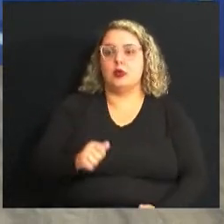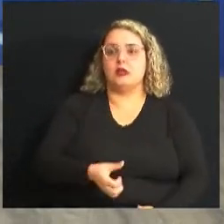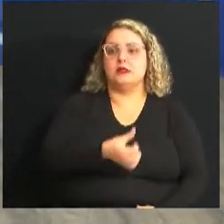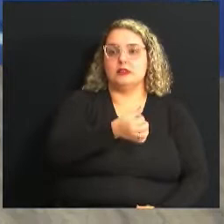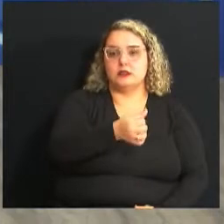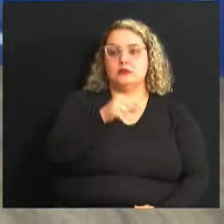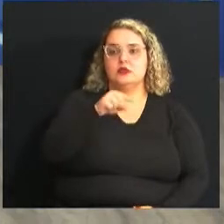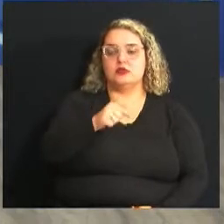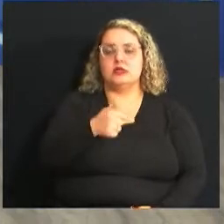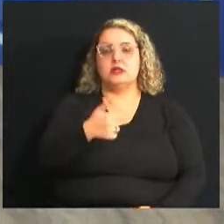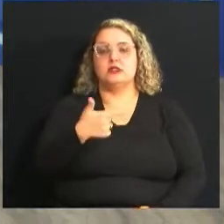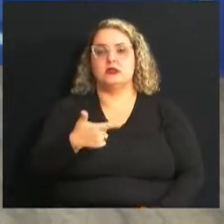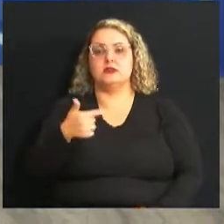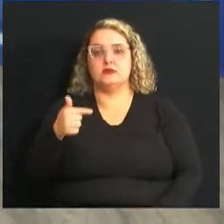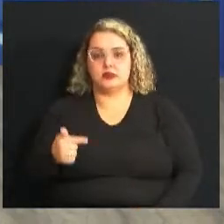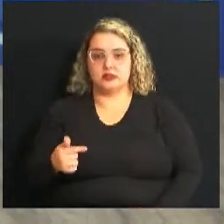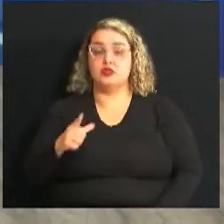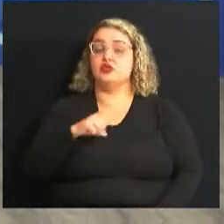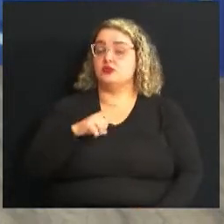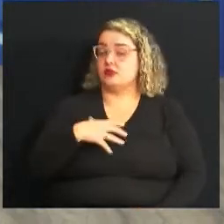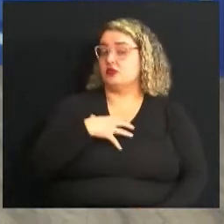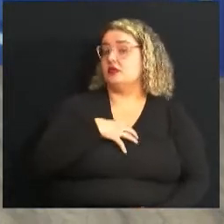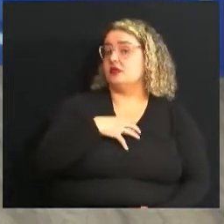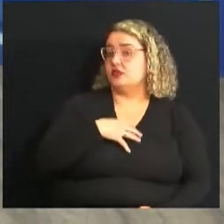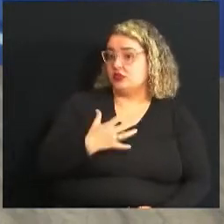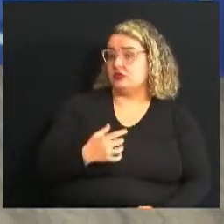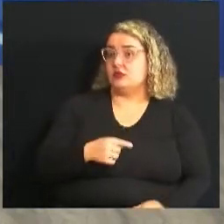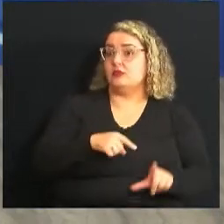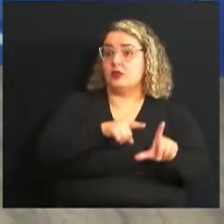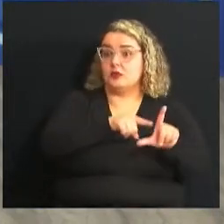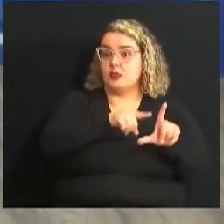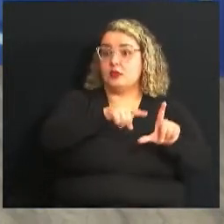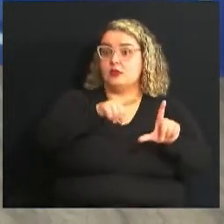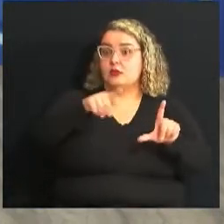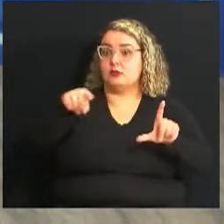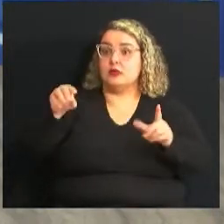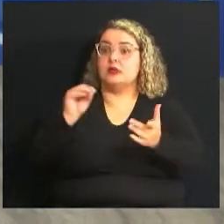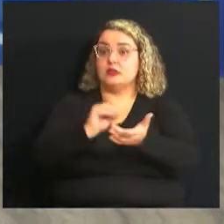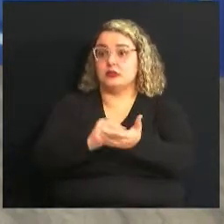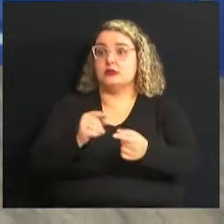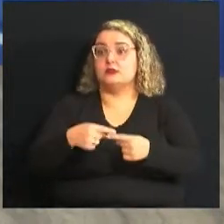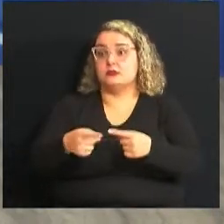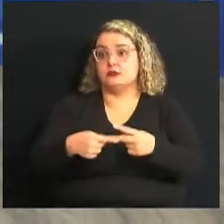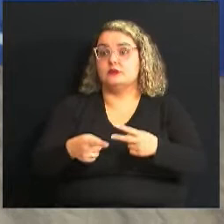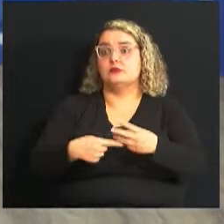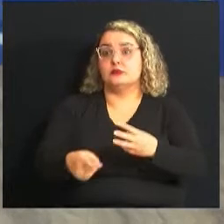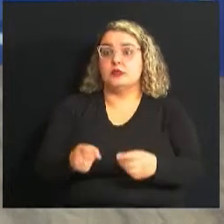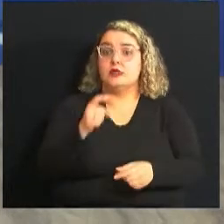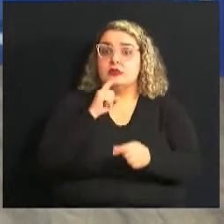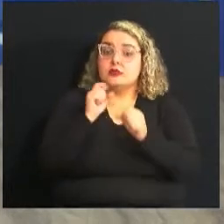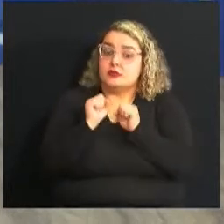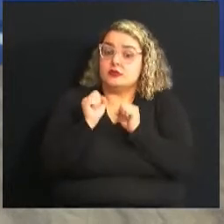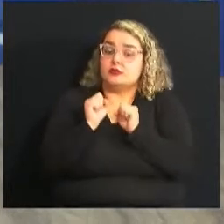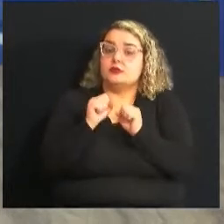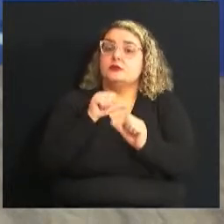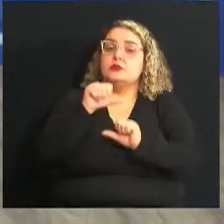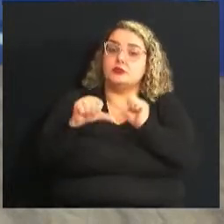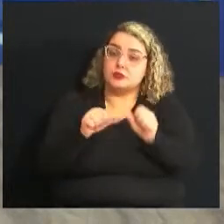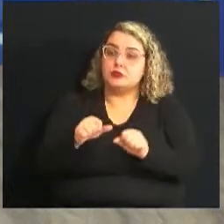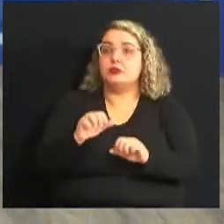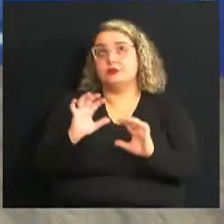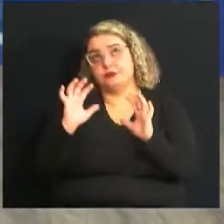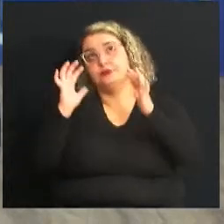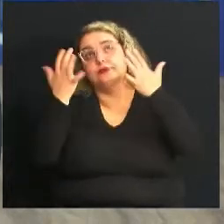6.727 pessoas tiveram algum sintoma. Então, olha o aumento em relação às últimas semanas. Né, Gabriel? Esfriou um pouquinho mais, mudança no tempo,